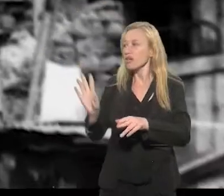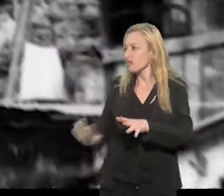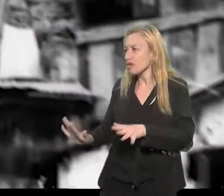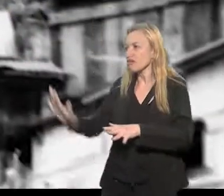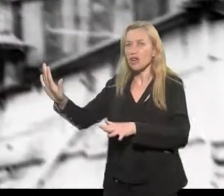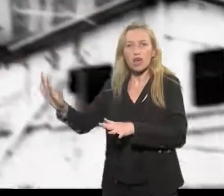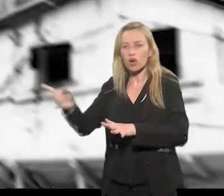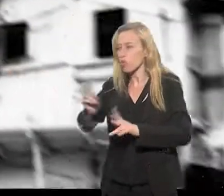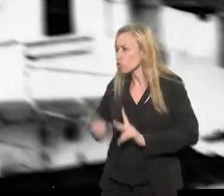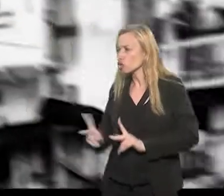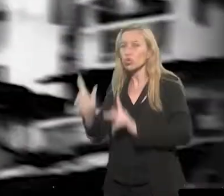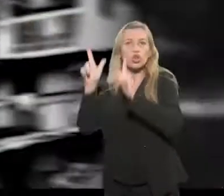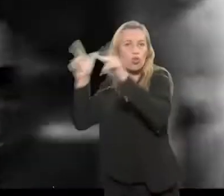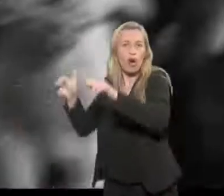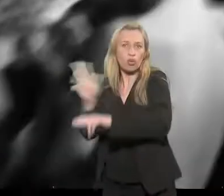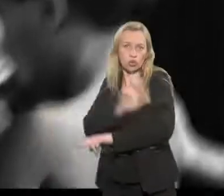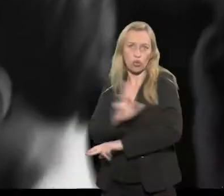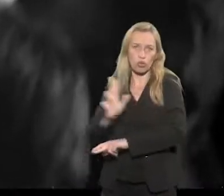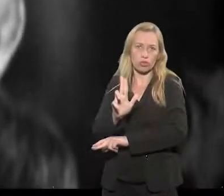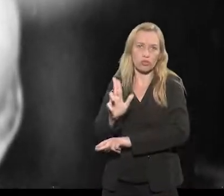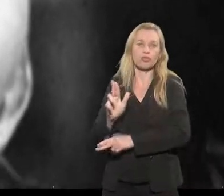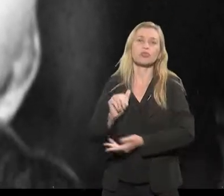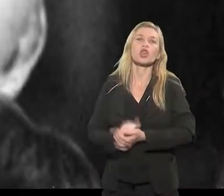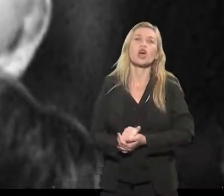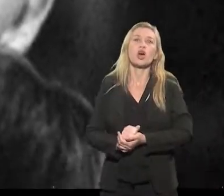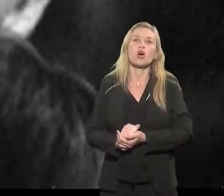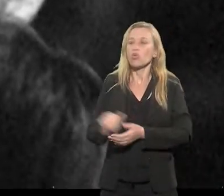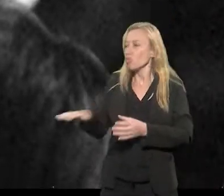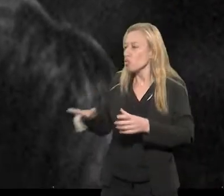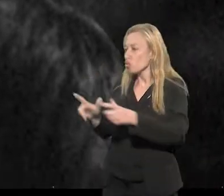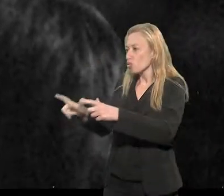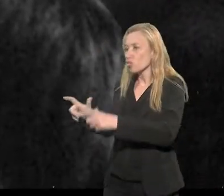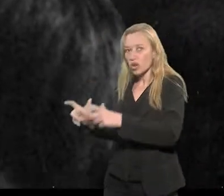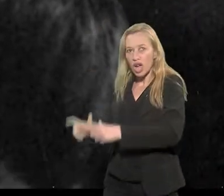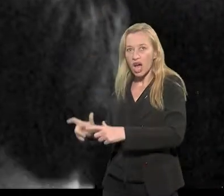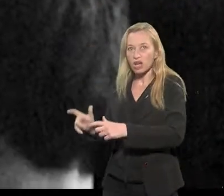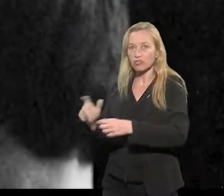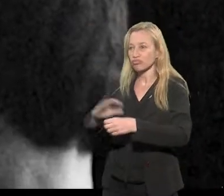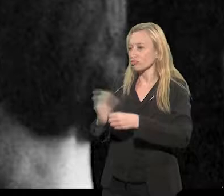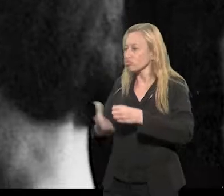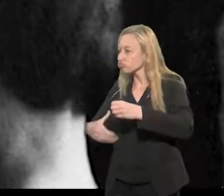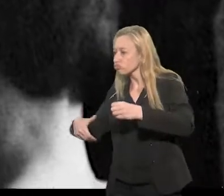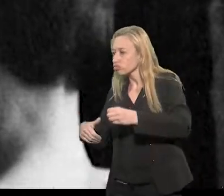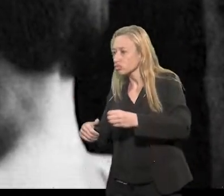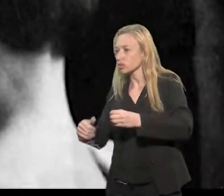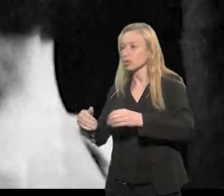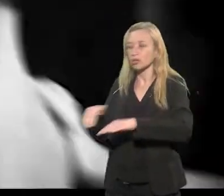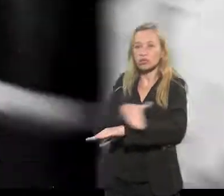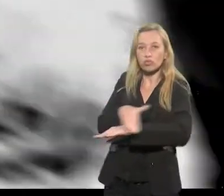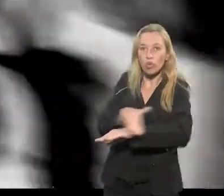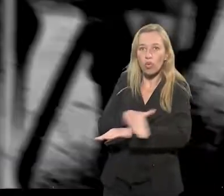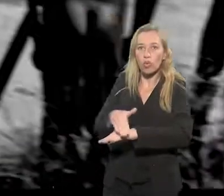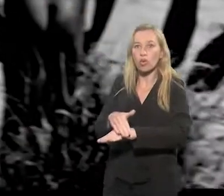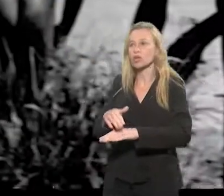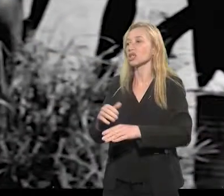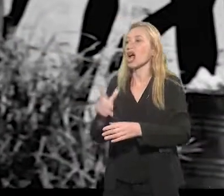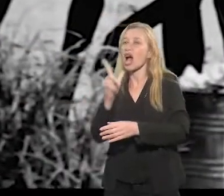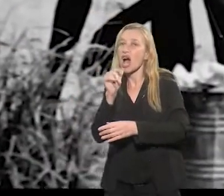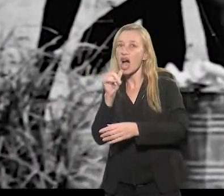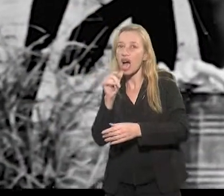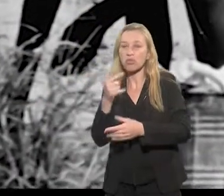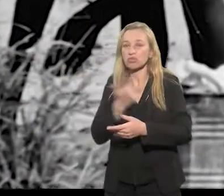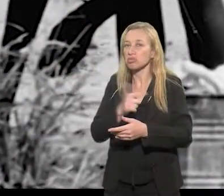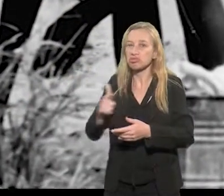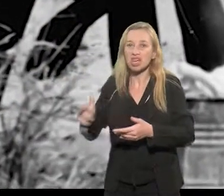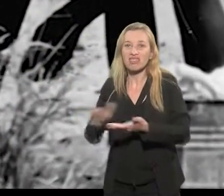uma definição de favela e a definição continua a mesma. Ou seja, um espaço sem arruamento, sem calçamento, sem água, sem